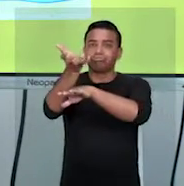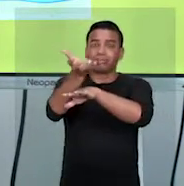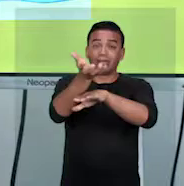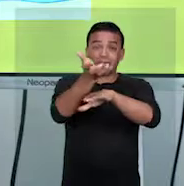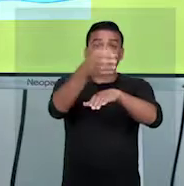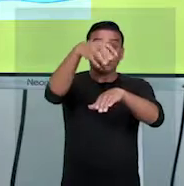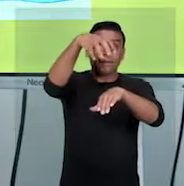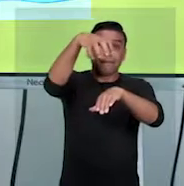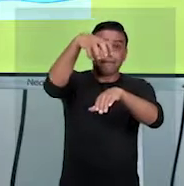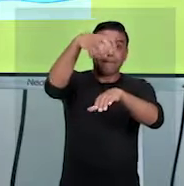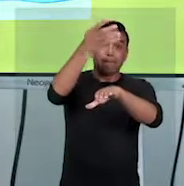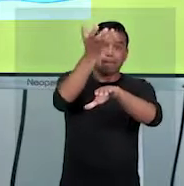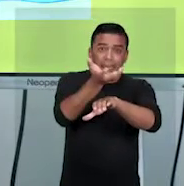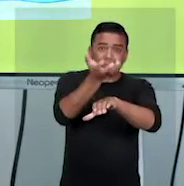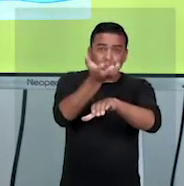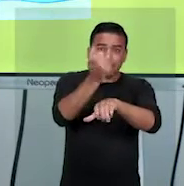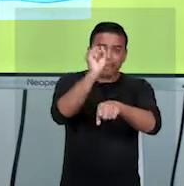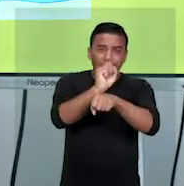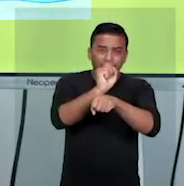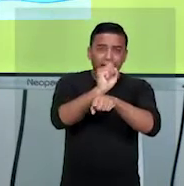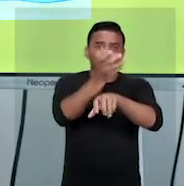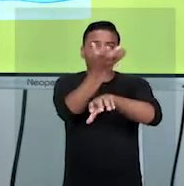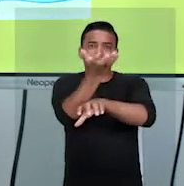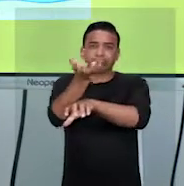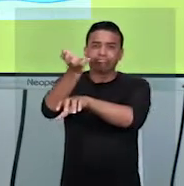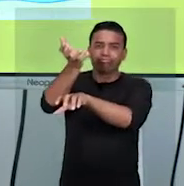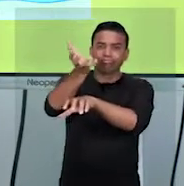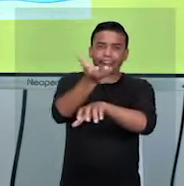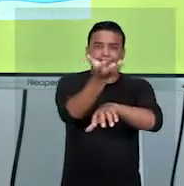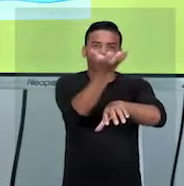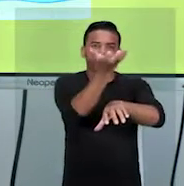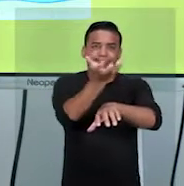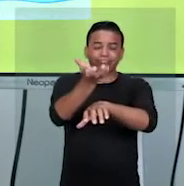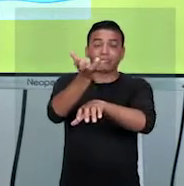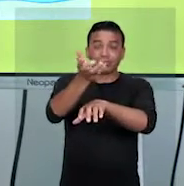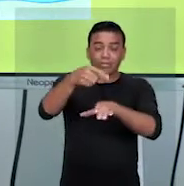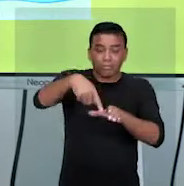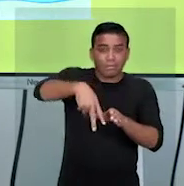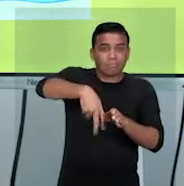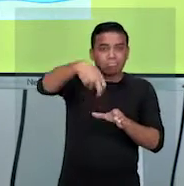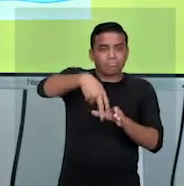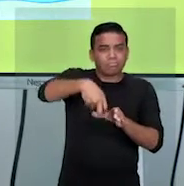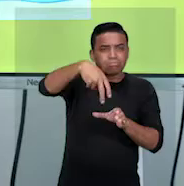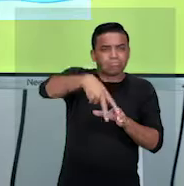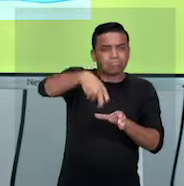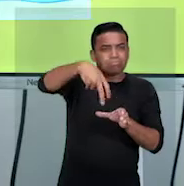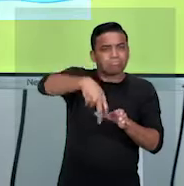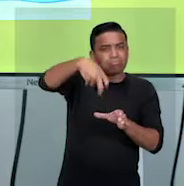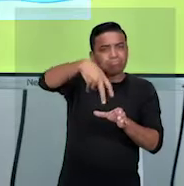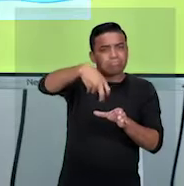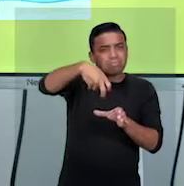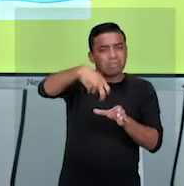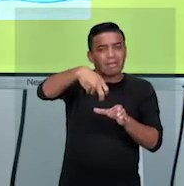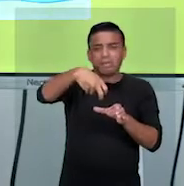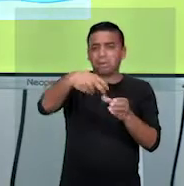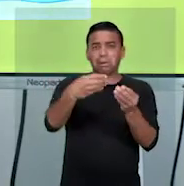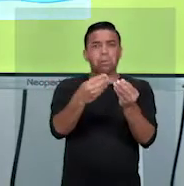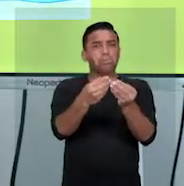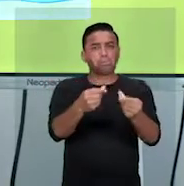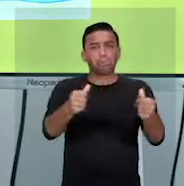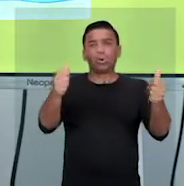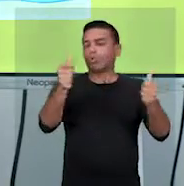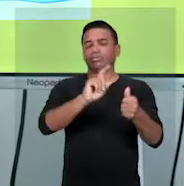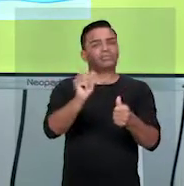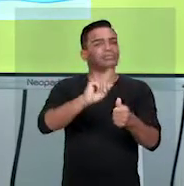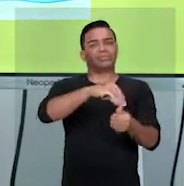móveis. Bom, mas assim que é extraído o petróleo da natureza, o que acontece com o petróleo? O petróleo está impuro, ele vai estar misturado a